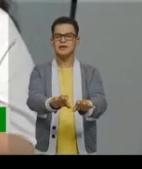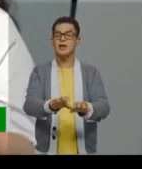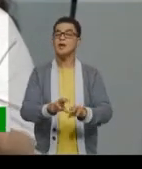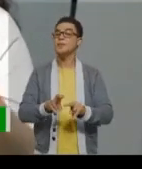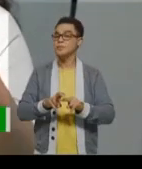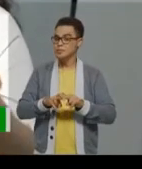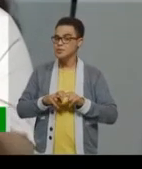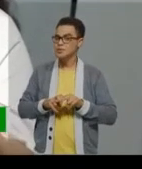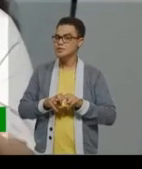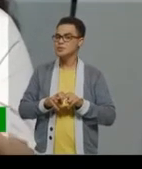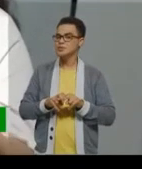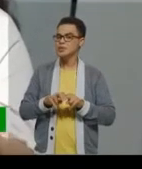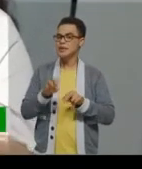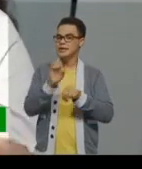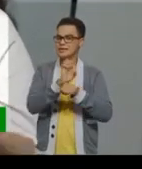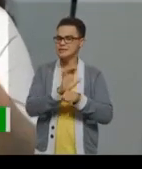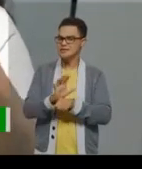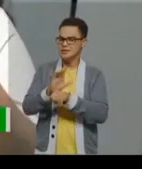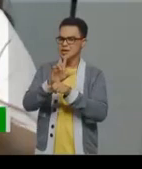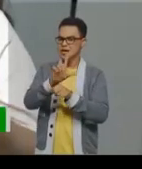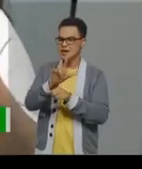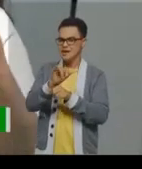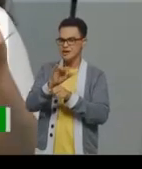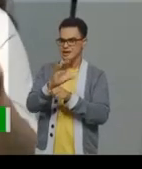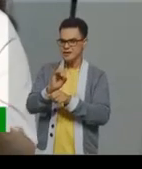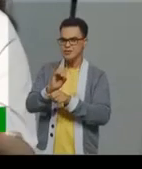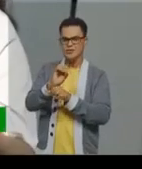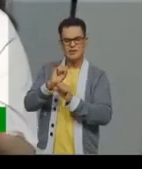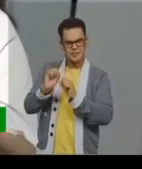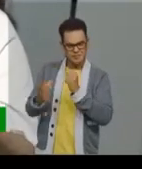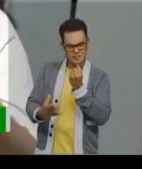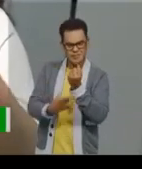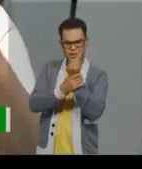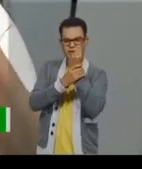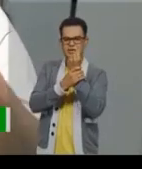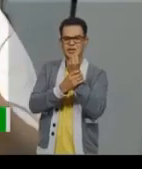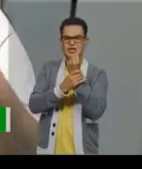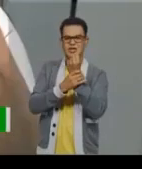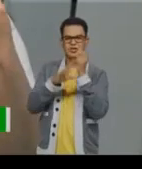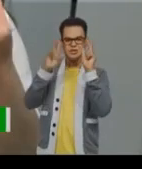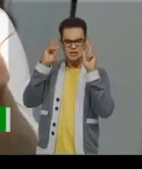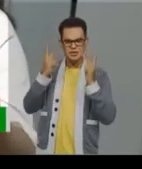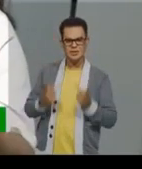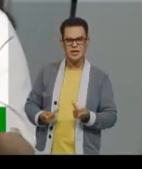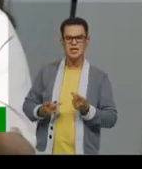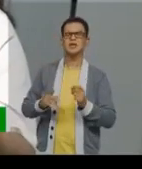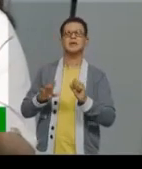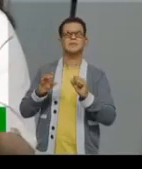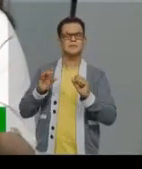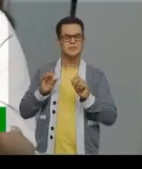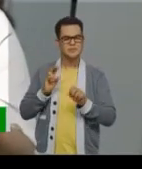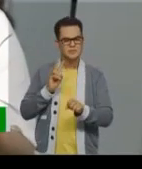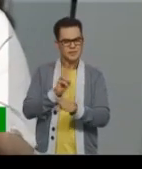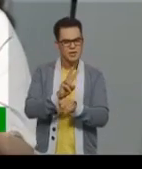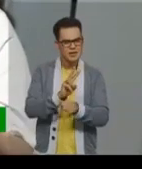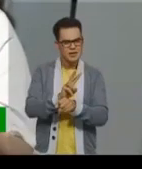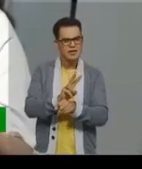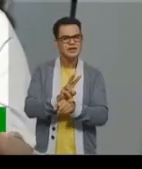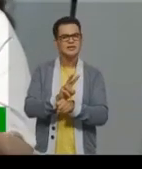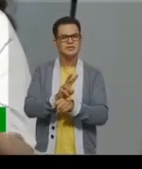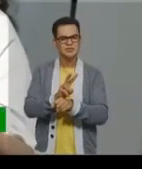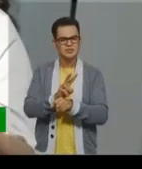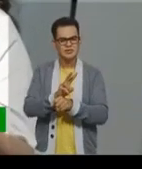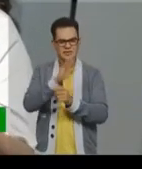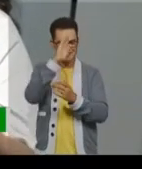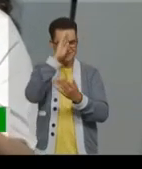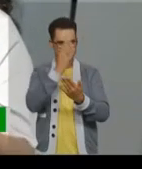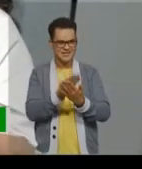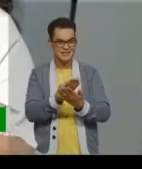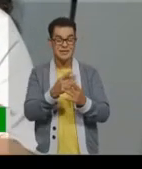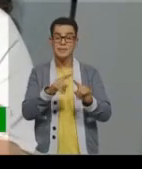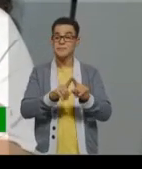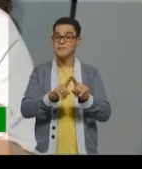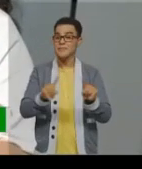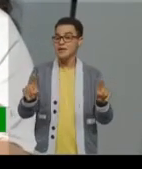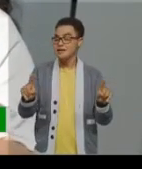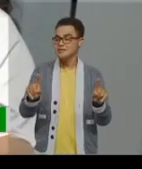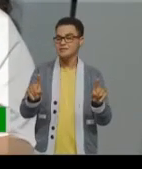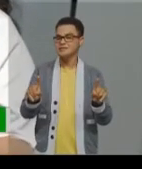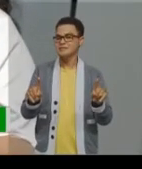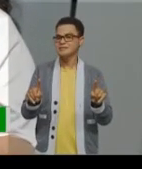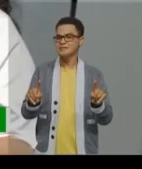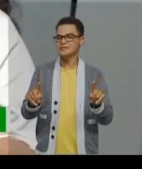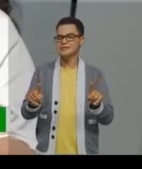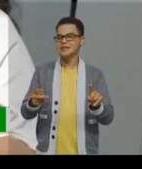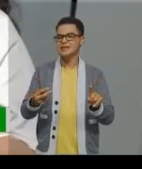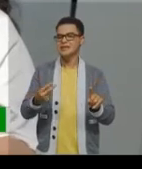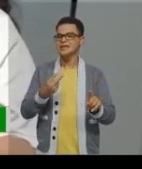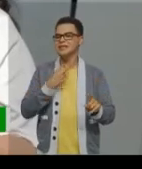ele protege o ser humano, ele protege as crenças, ele protege as identidades, mas ele não deve fazer